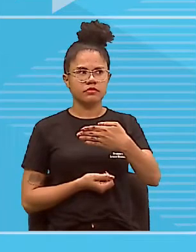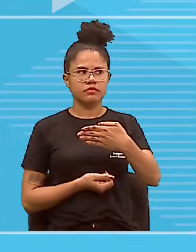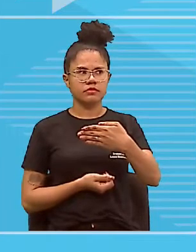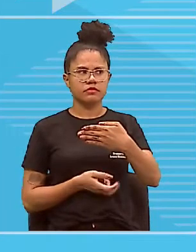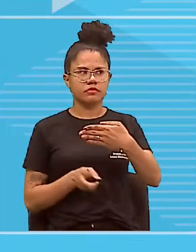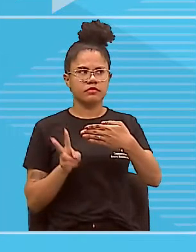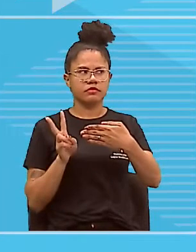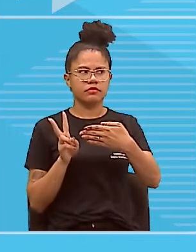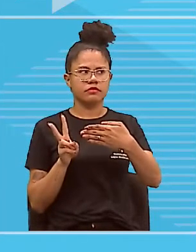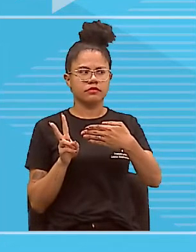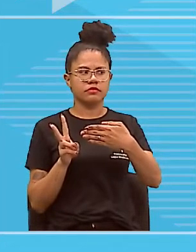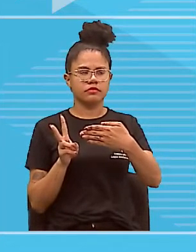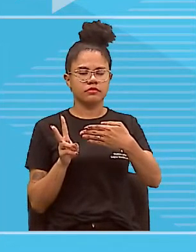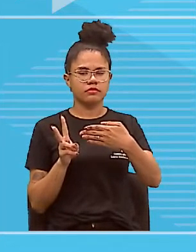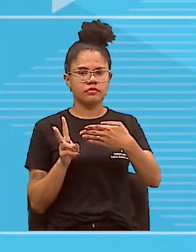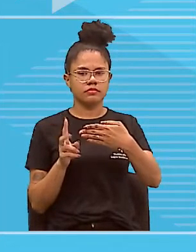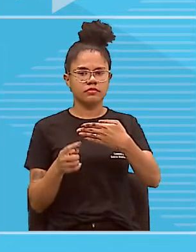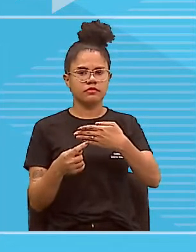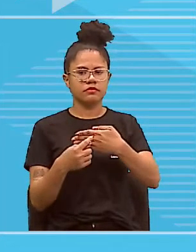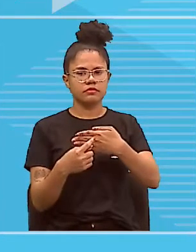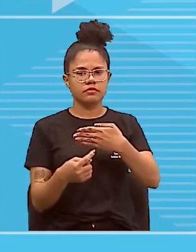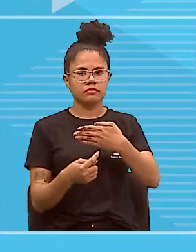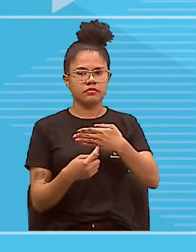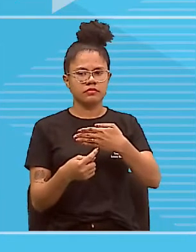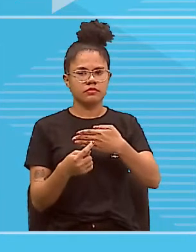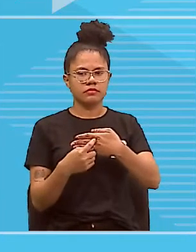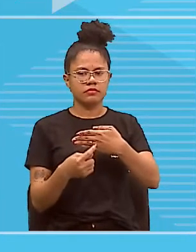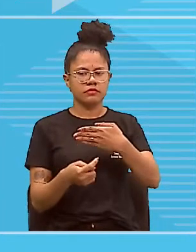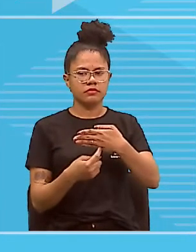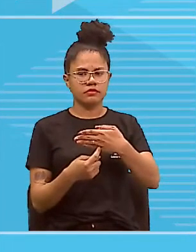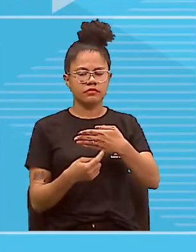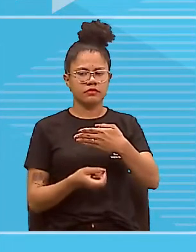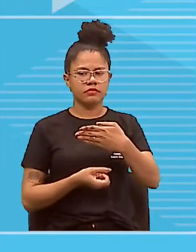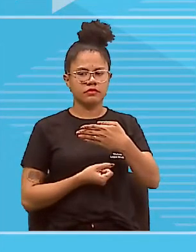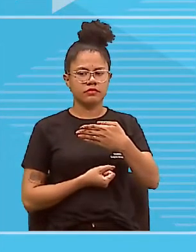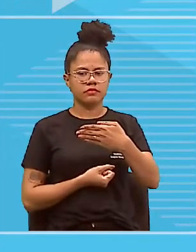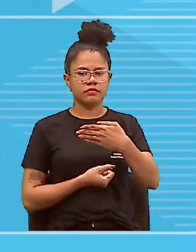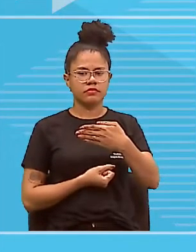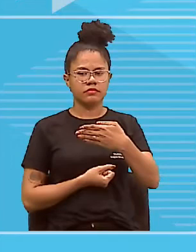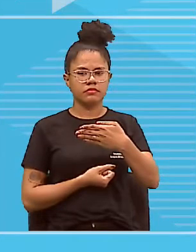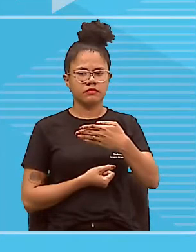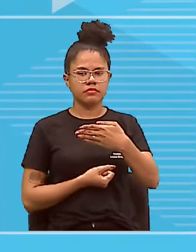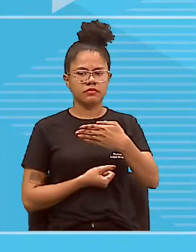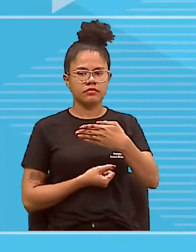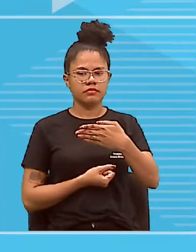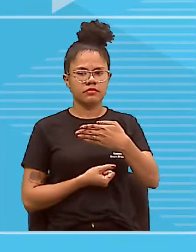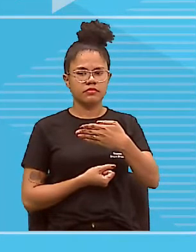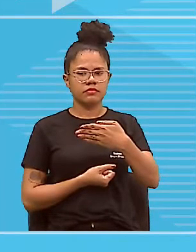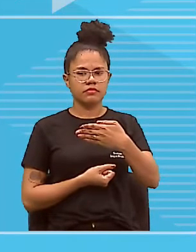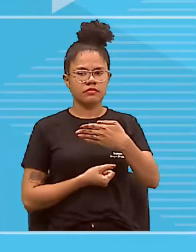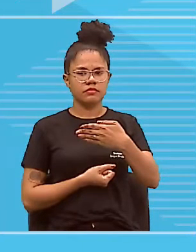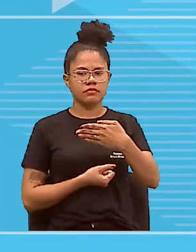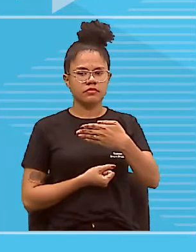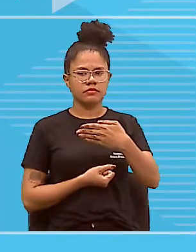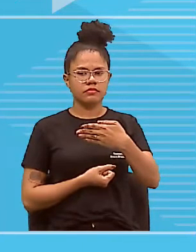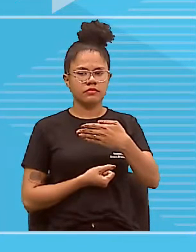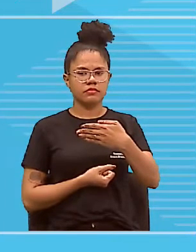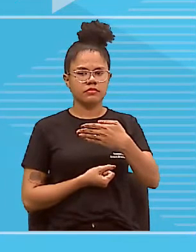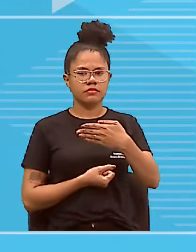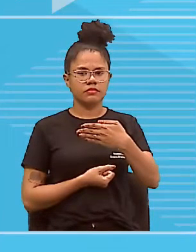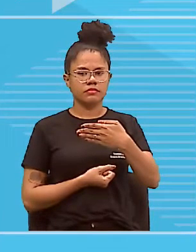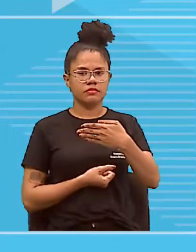tem dois orifícios dois buraquinhos e lá no terceiro